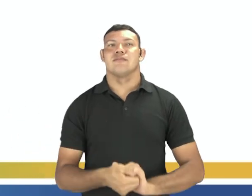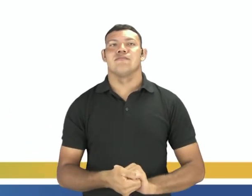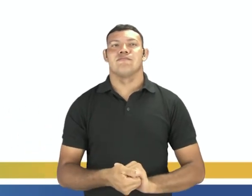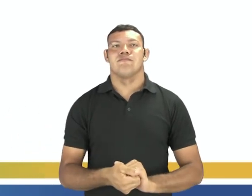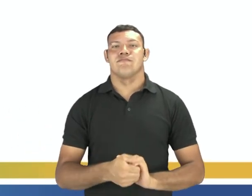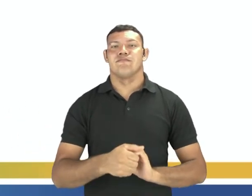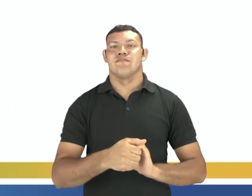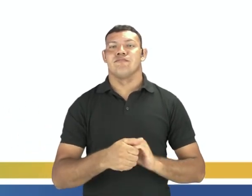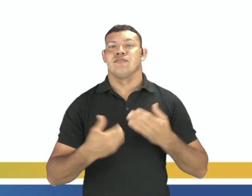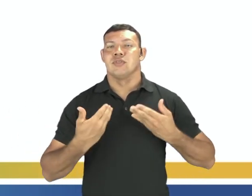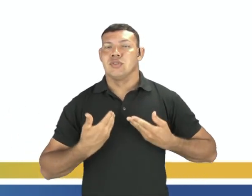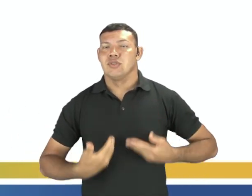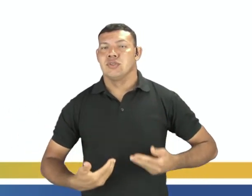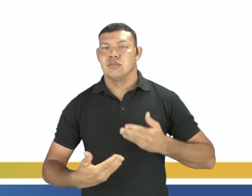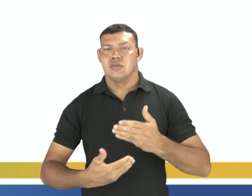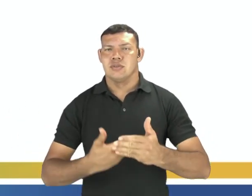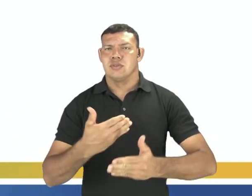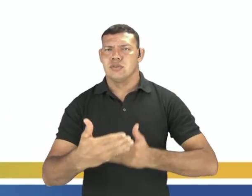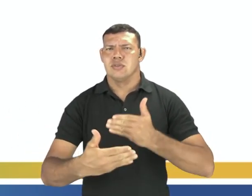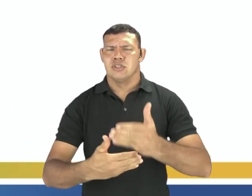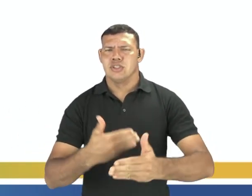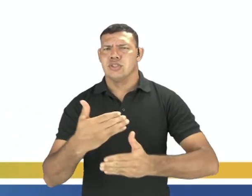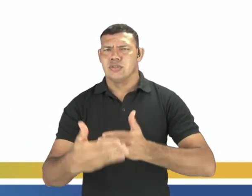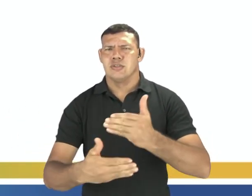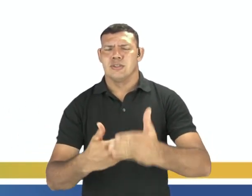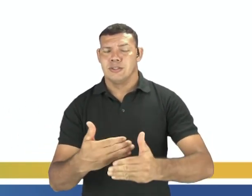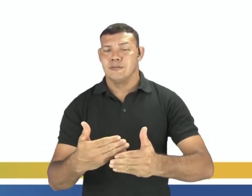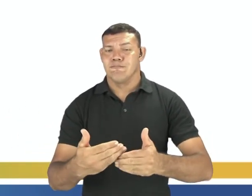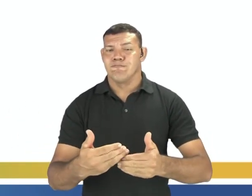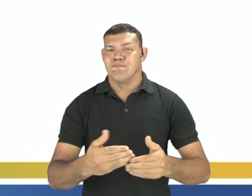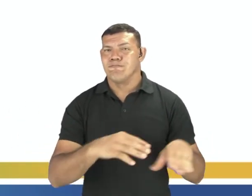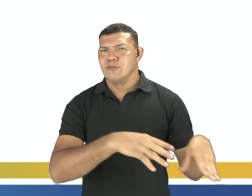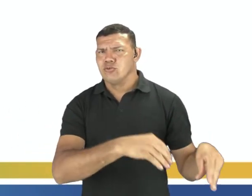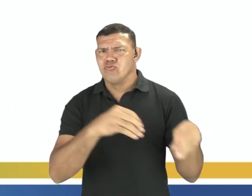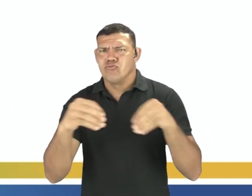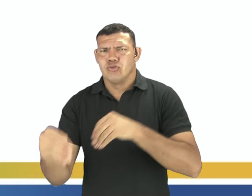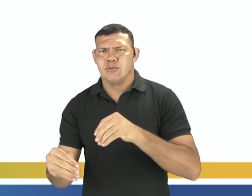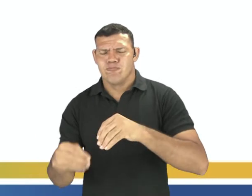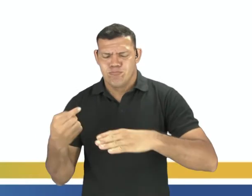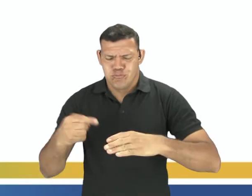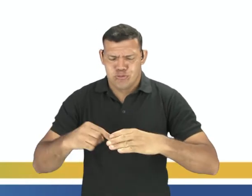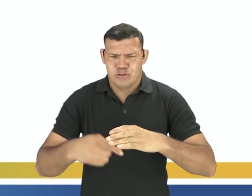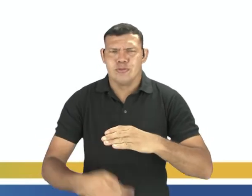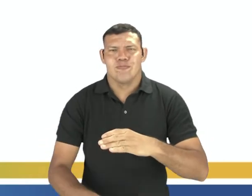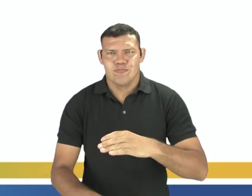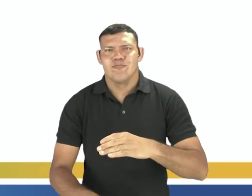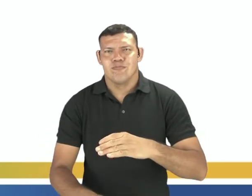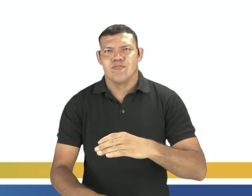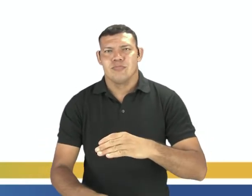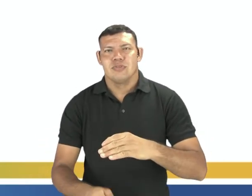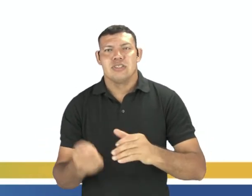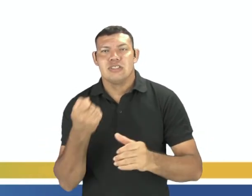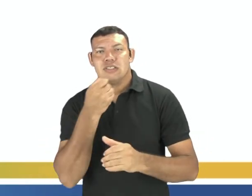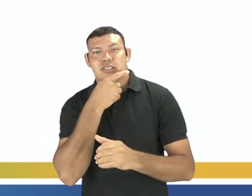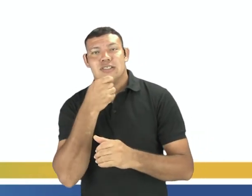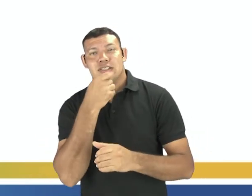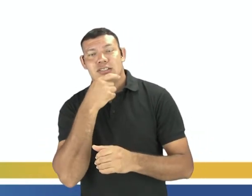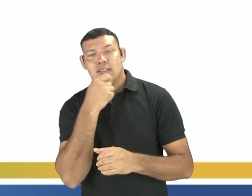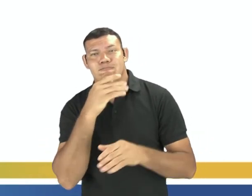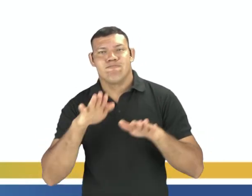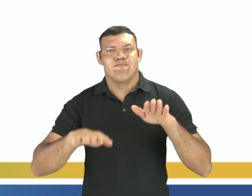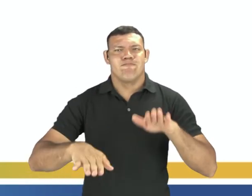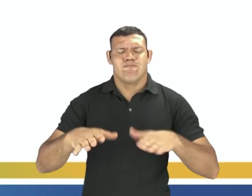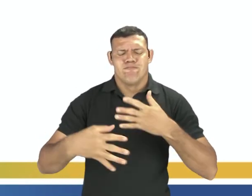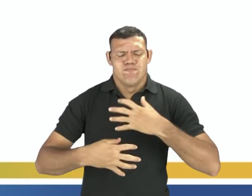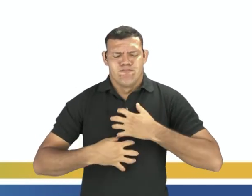A puberdade são mudanças físicas profundas, que vêm acompanhadas de alteração de humor,